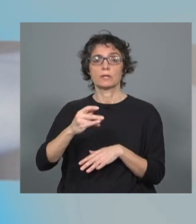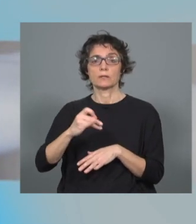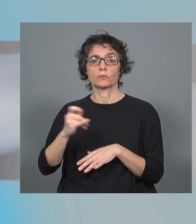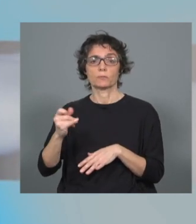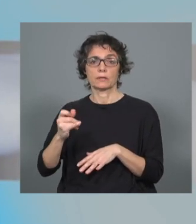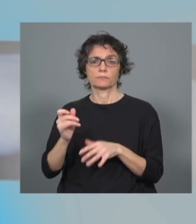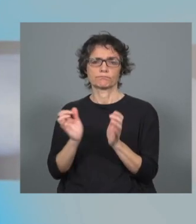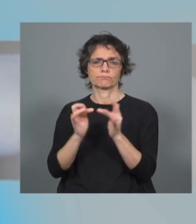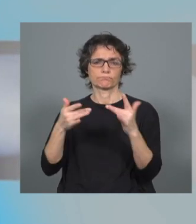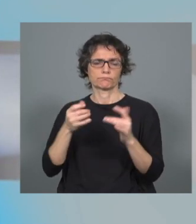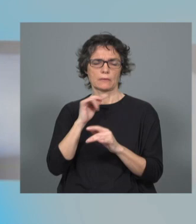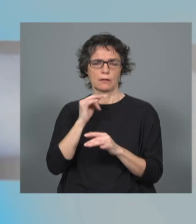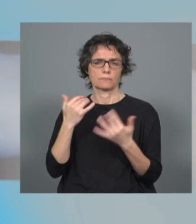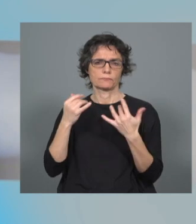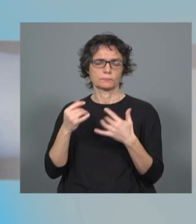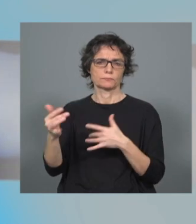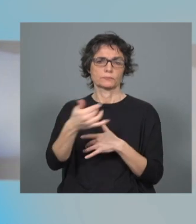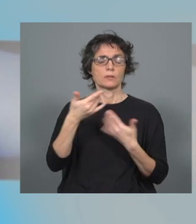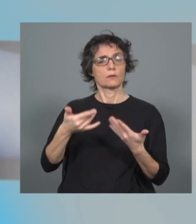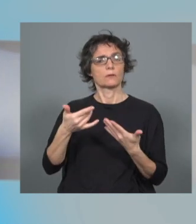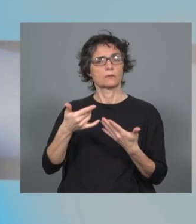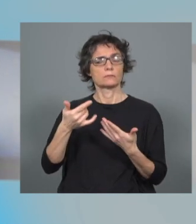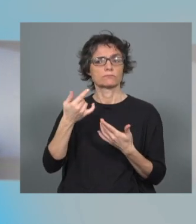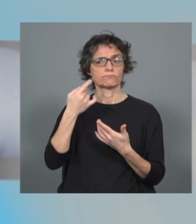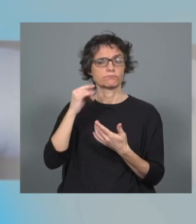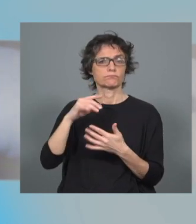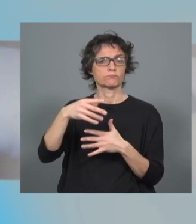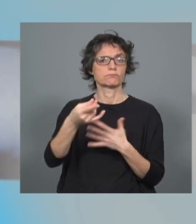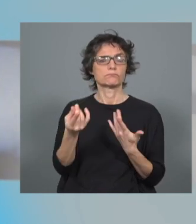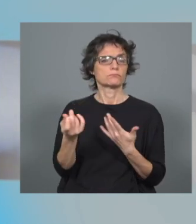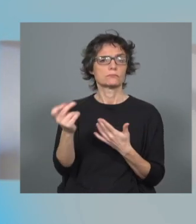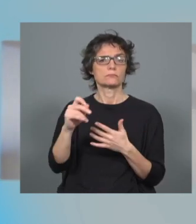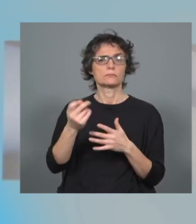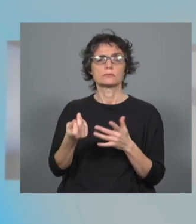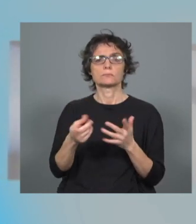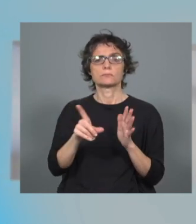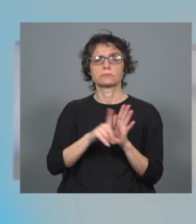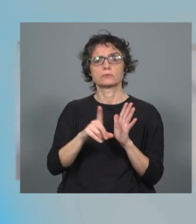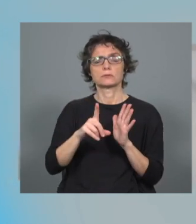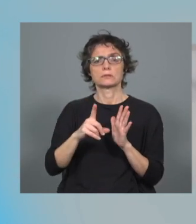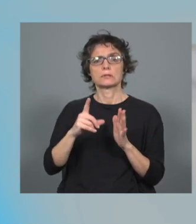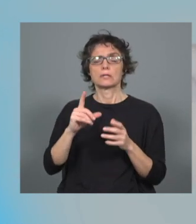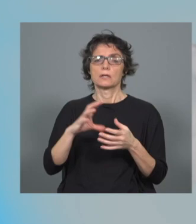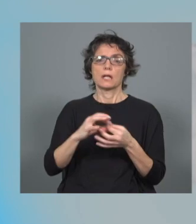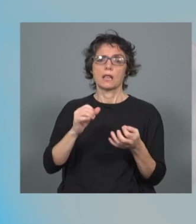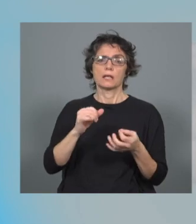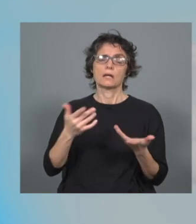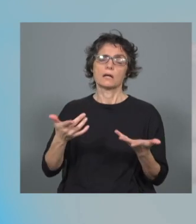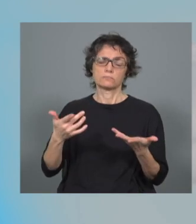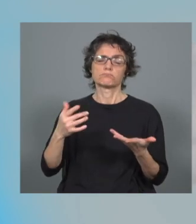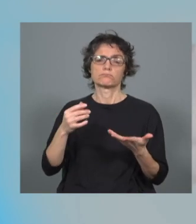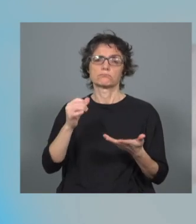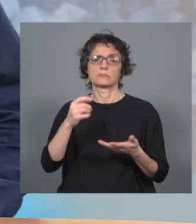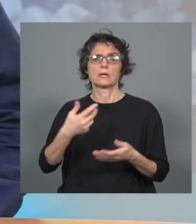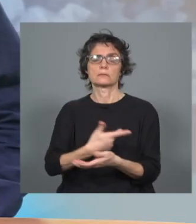agencia.eclesia.pt. Analisamos agora as consequências da inconstitucionalidade da lei sobre a despenalização da eutanásia com Filipe Avilés, jornalista da